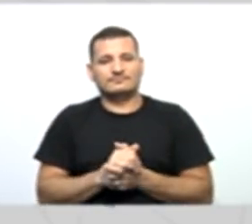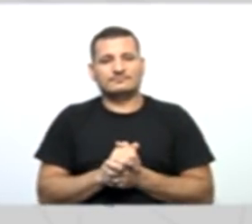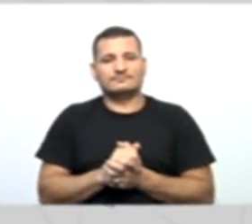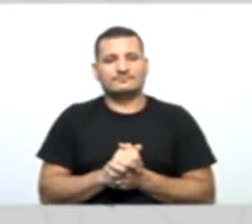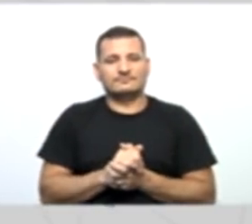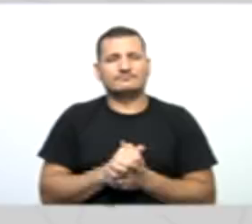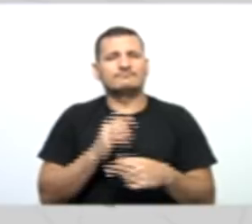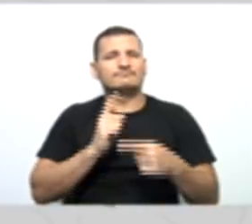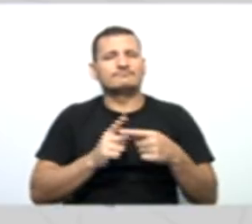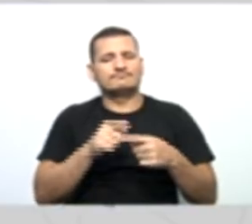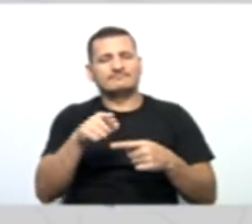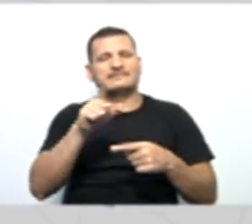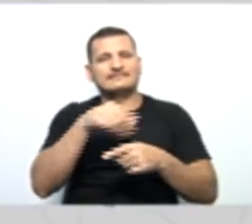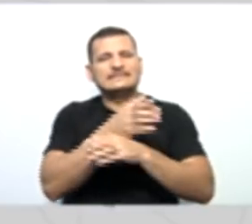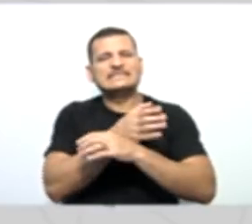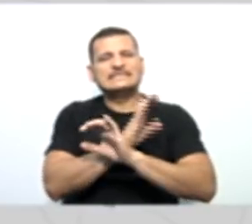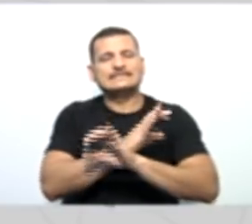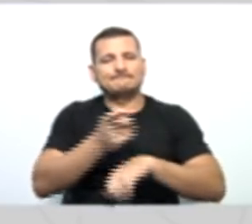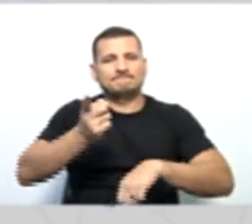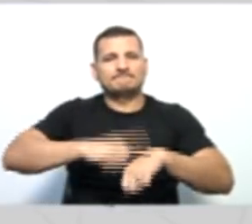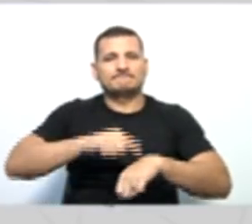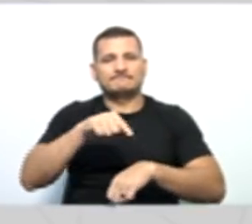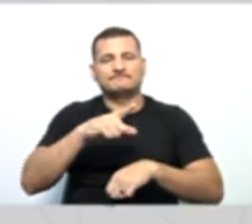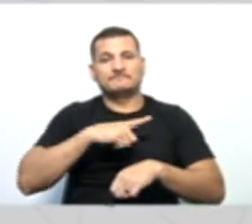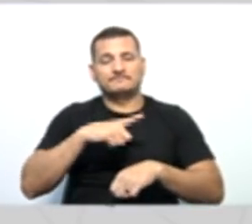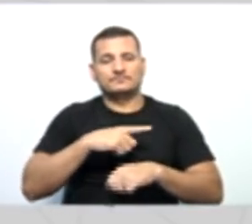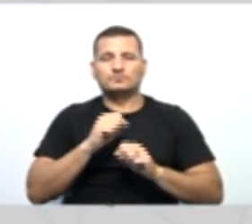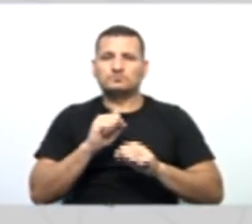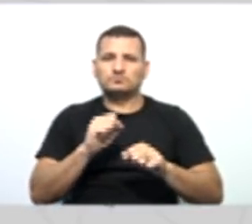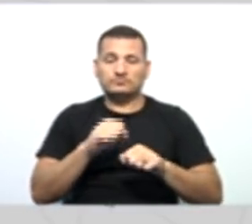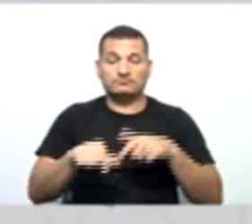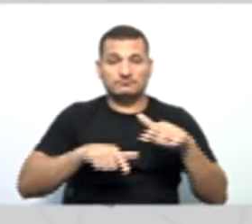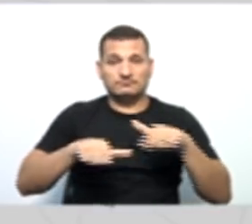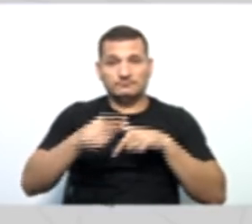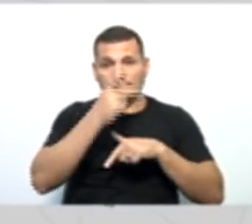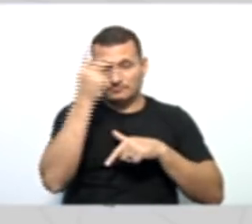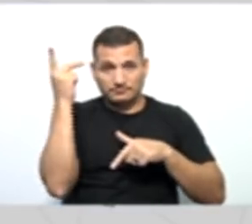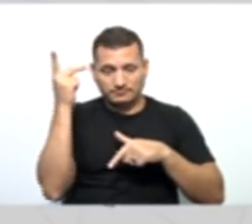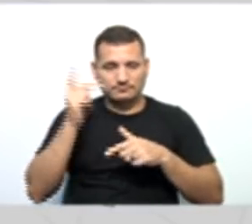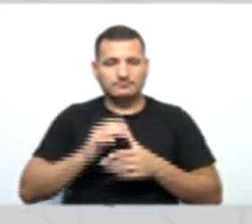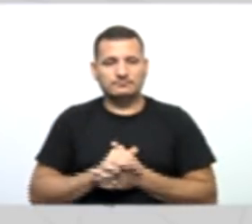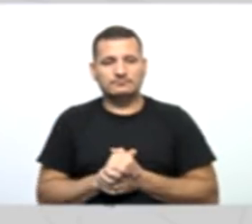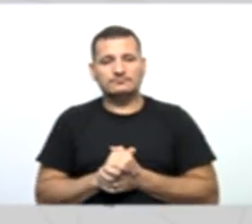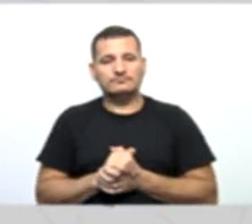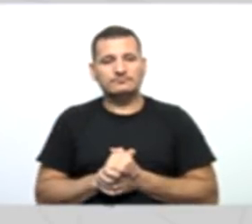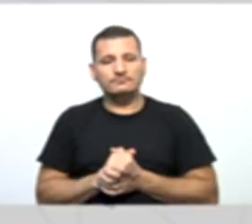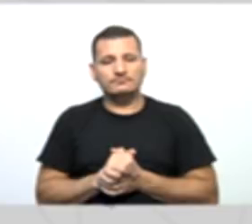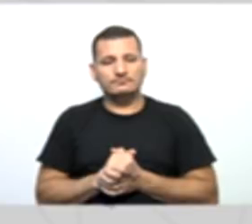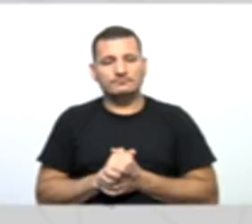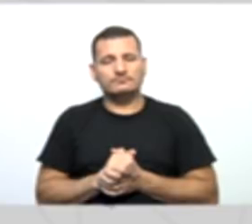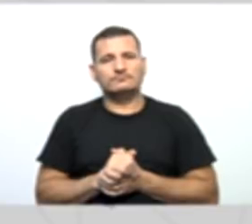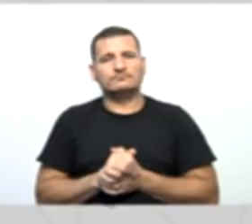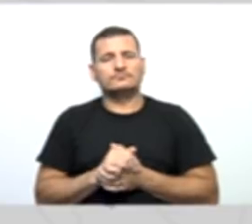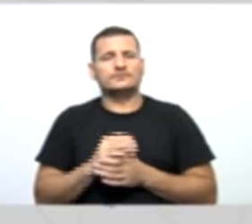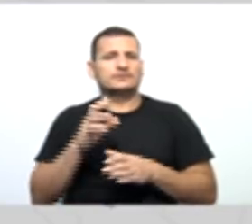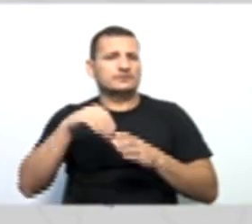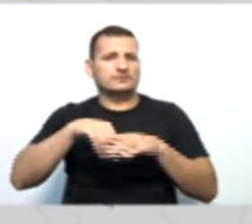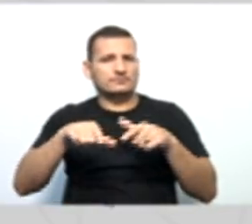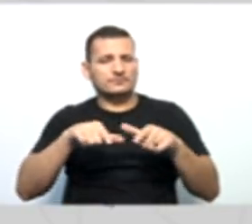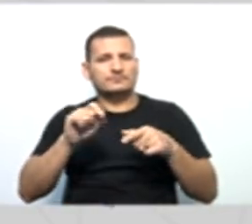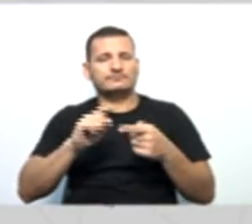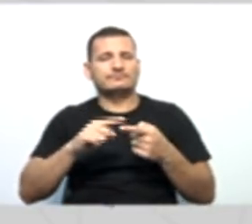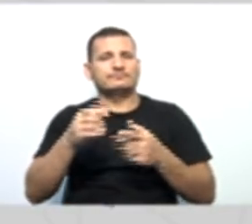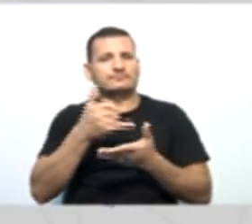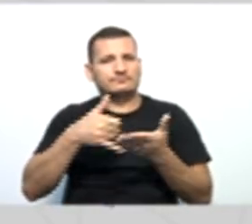Por serem tóxicos e agressivos, podem contaminar trabalhadores de refinarias, de